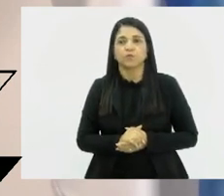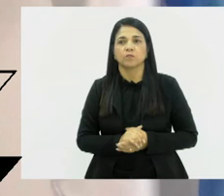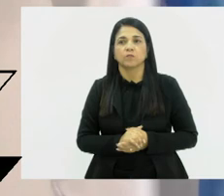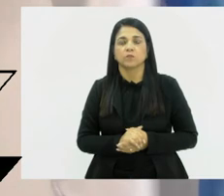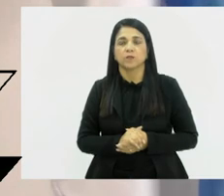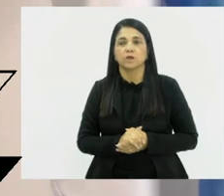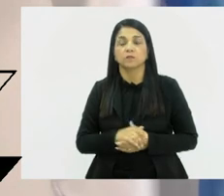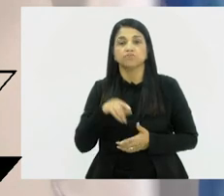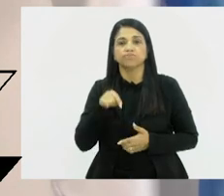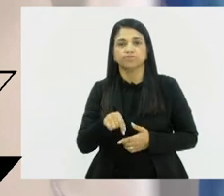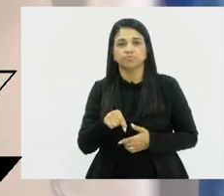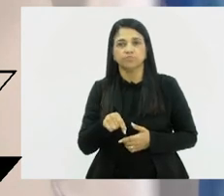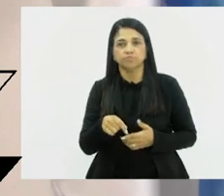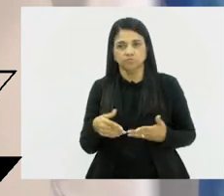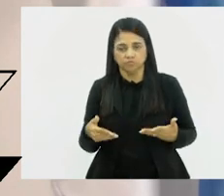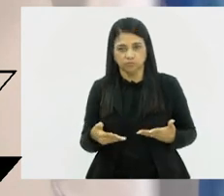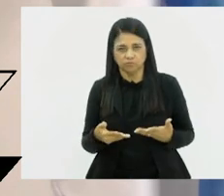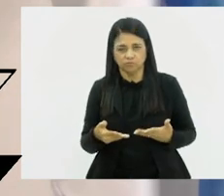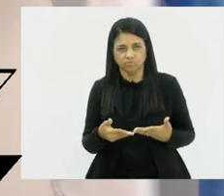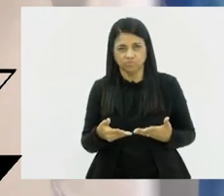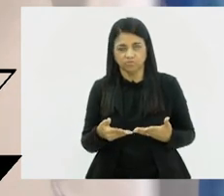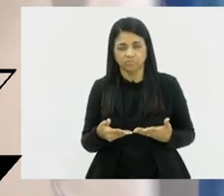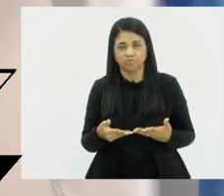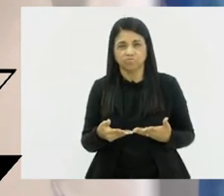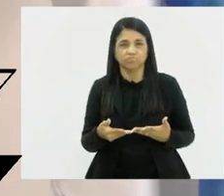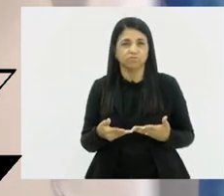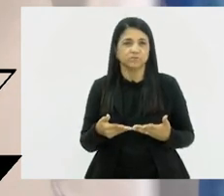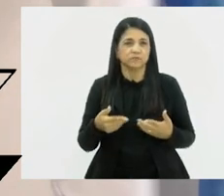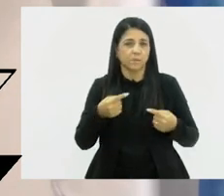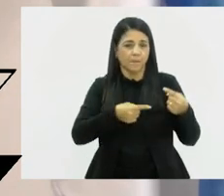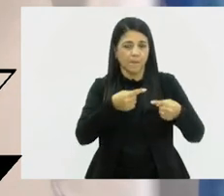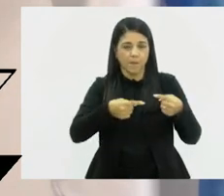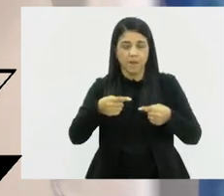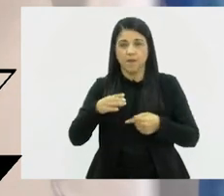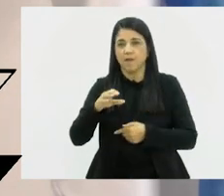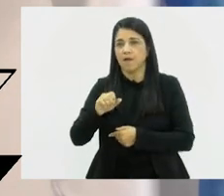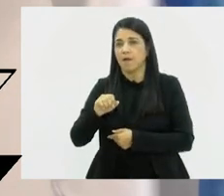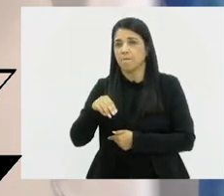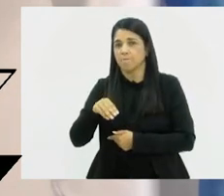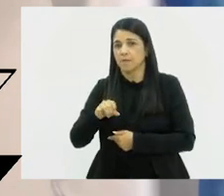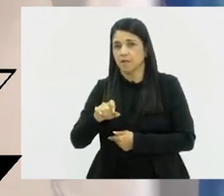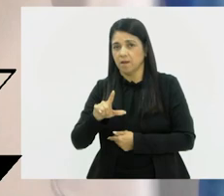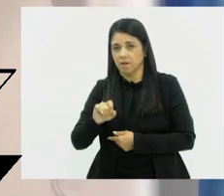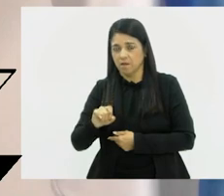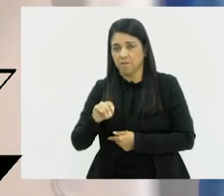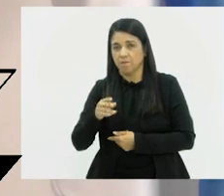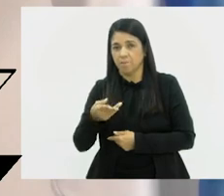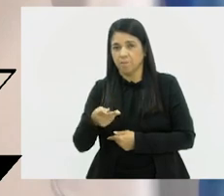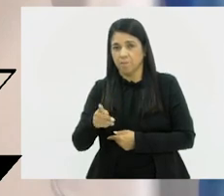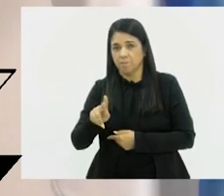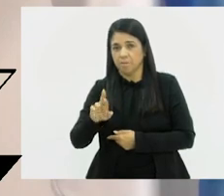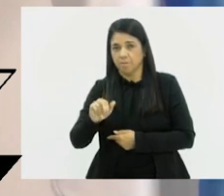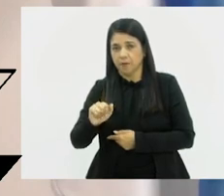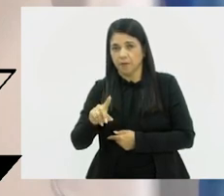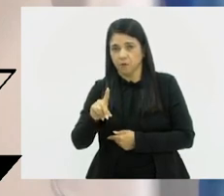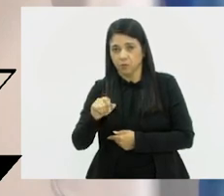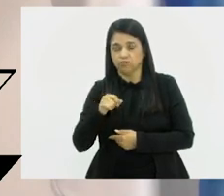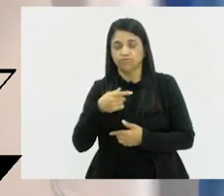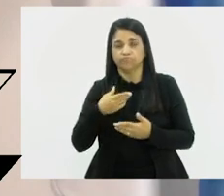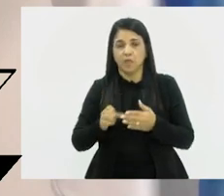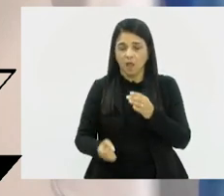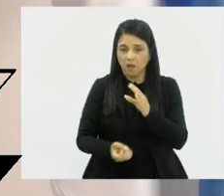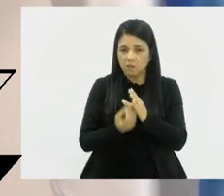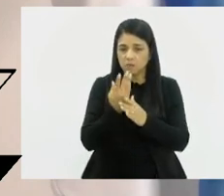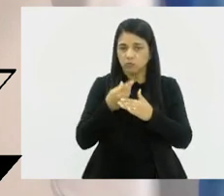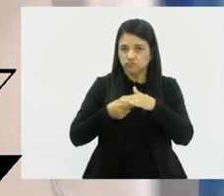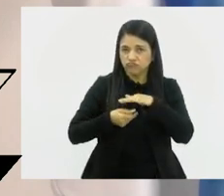Sobre o que falamos aqui, se salvo engano, a doutora Camila Prado falou sobre a questão da necessidade de criação do fundo.